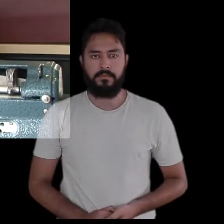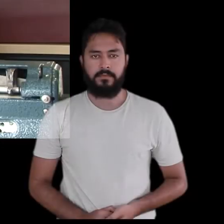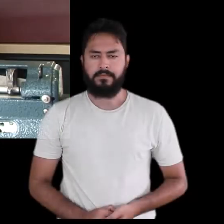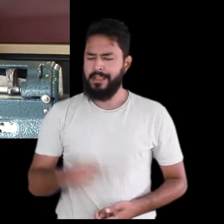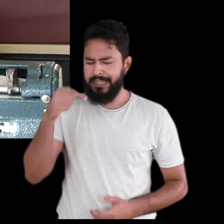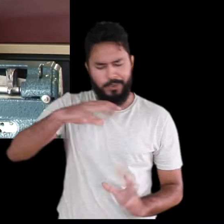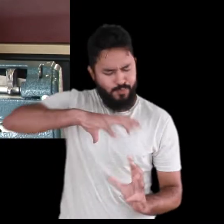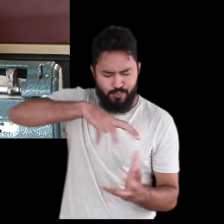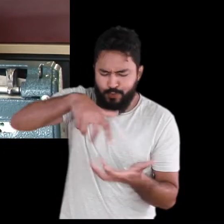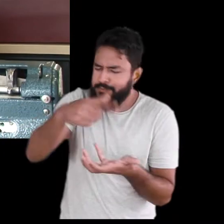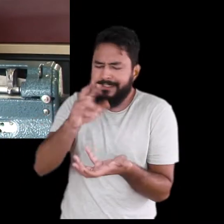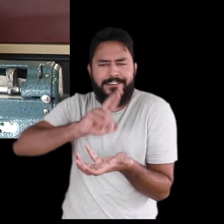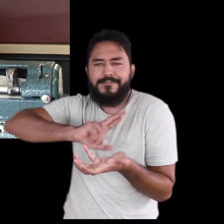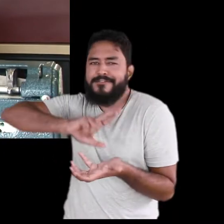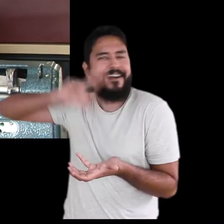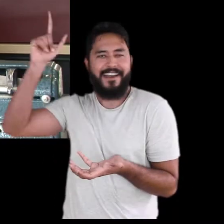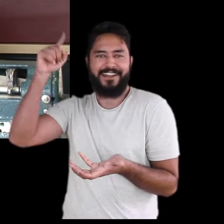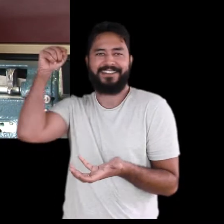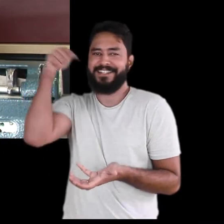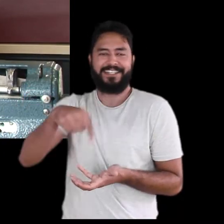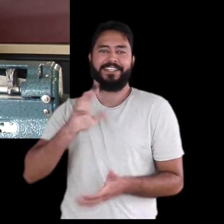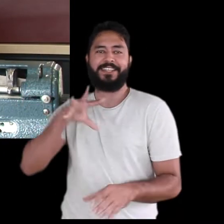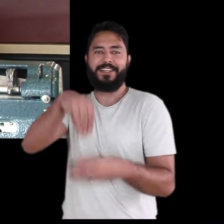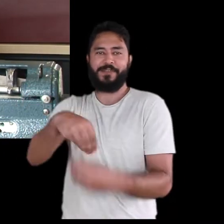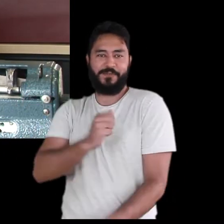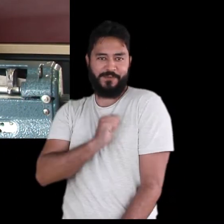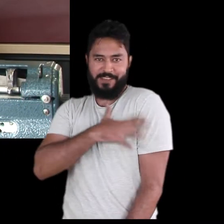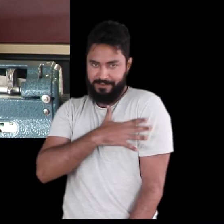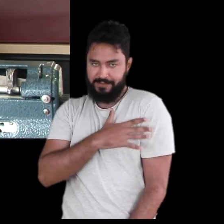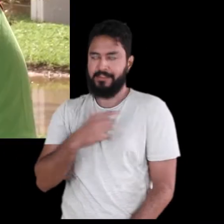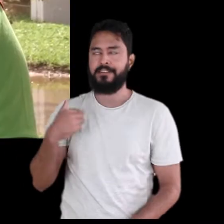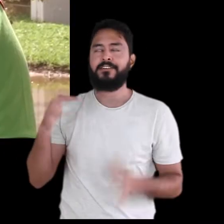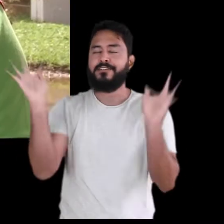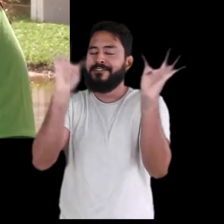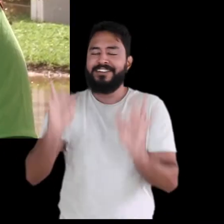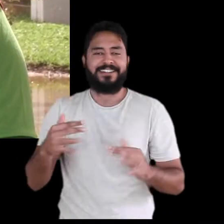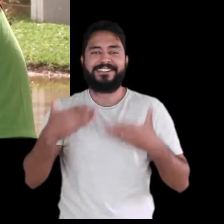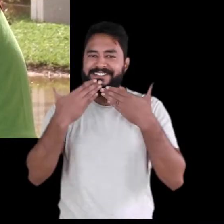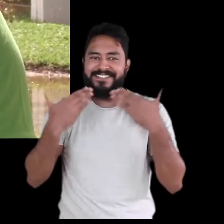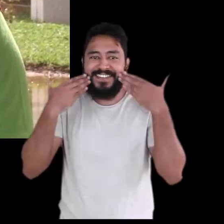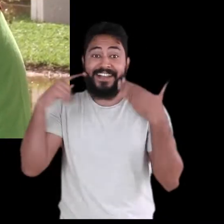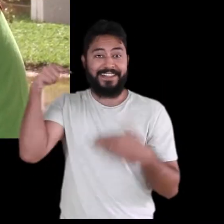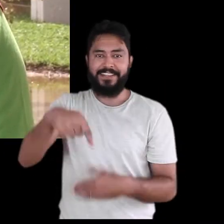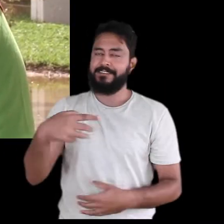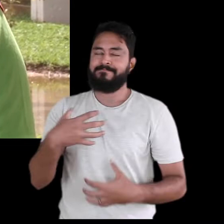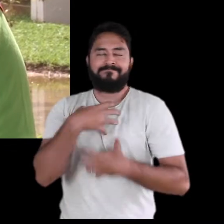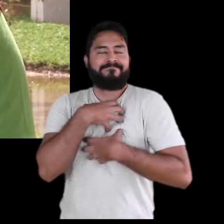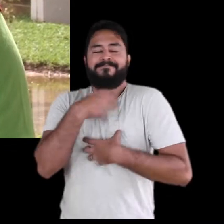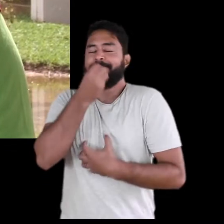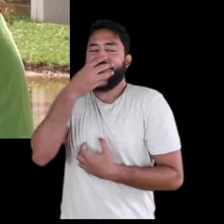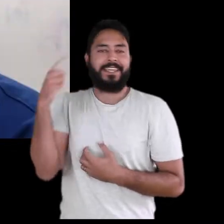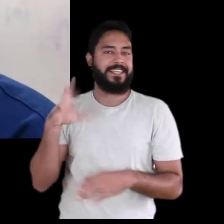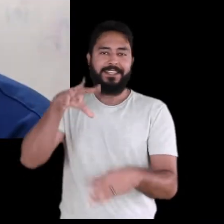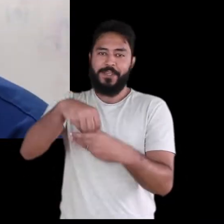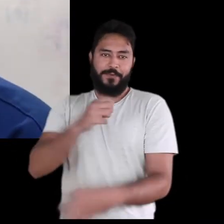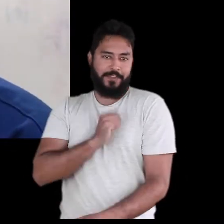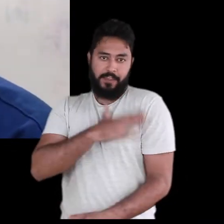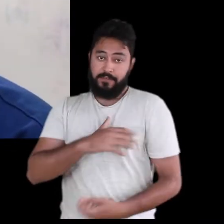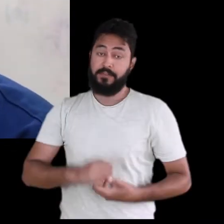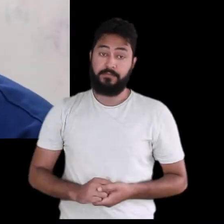é um mundo diferente para mim eu sou feliz aqui ó eu me sinto tão bem aqui no Instituto